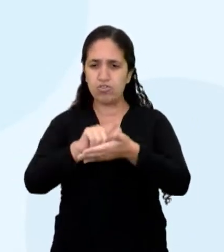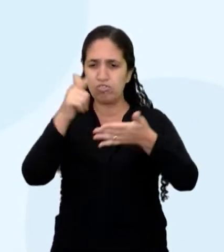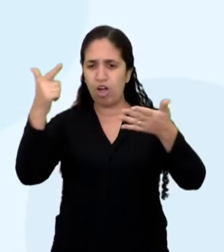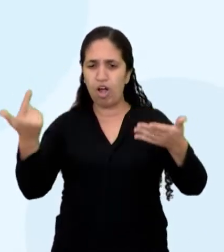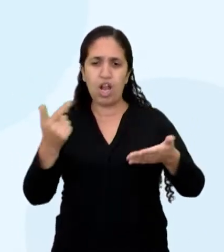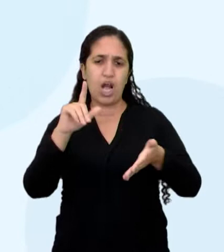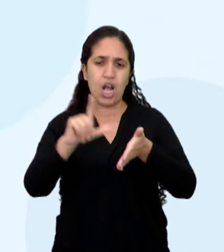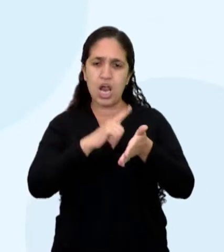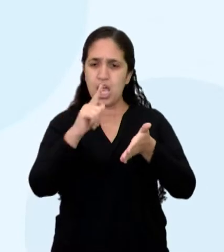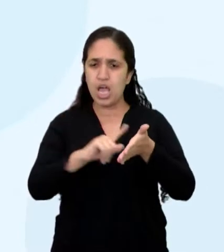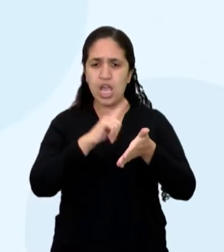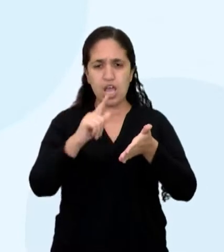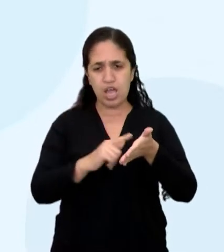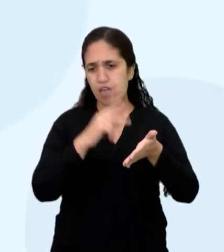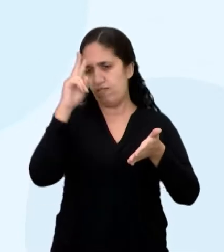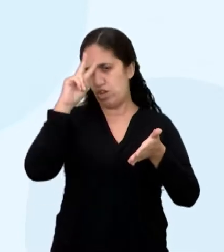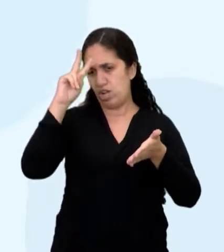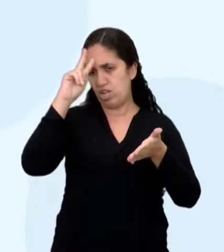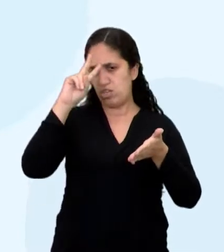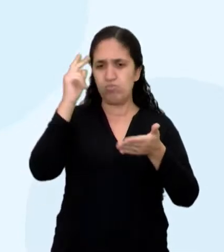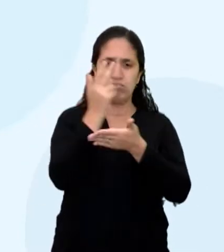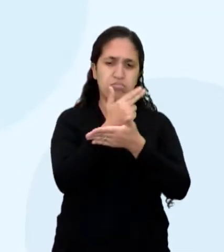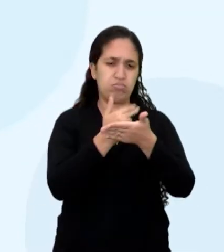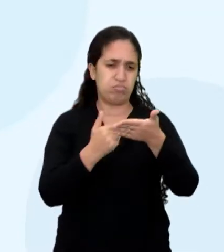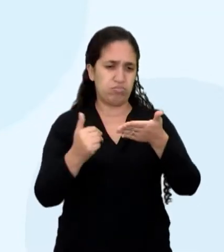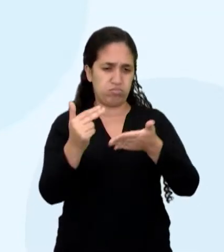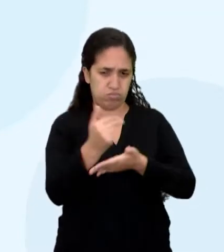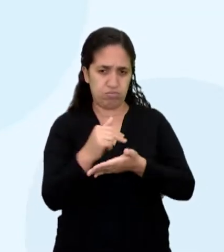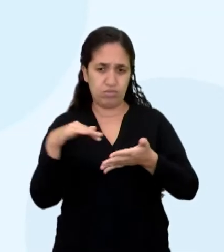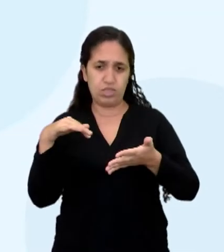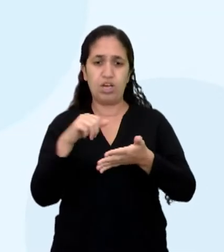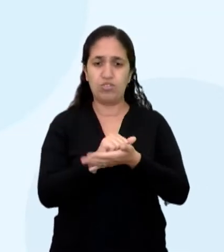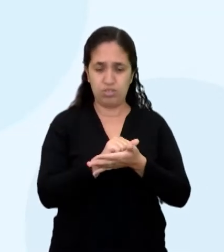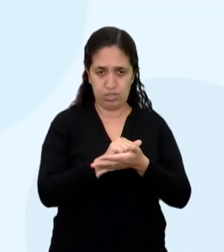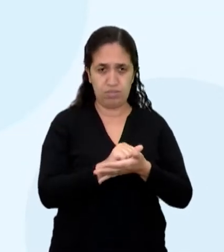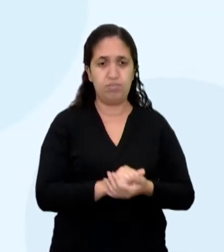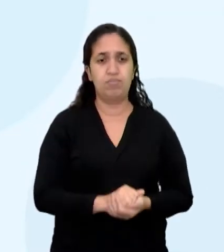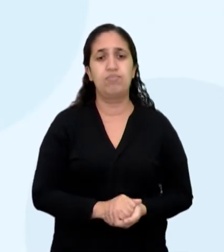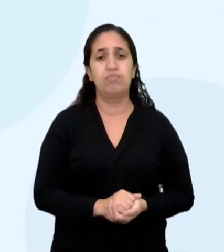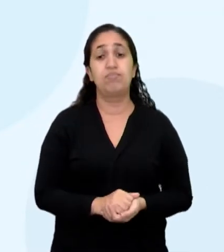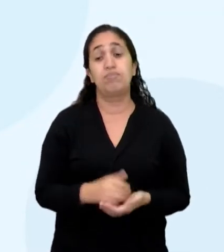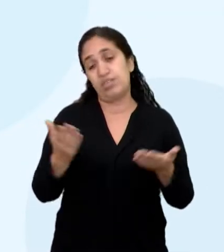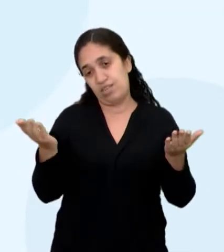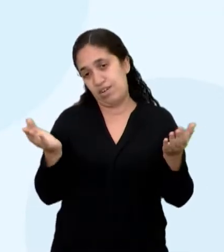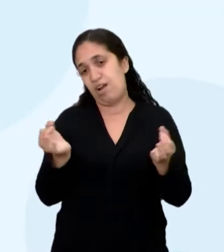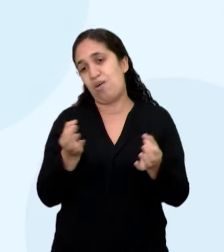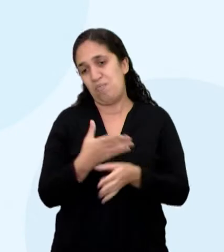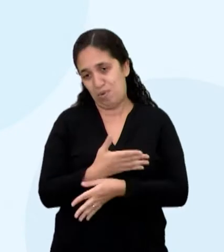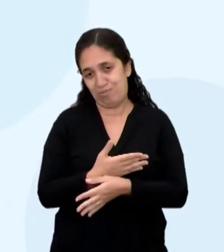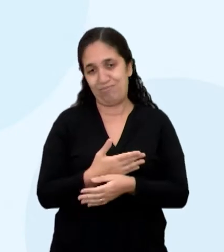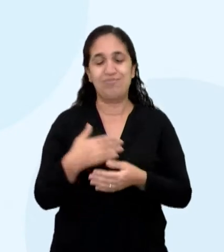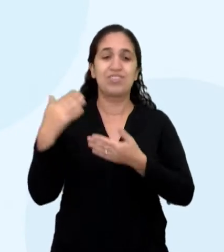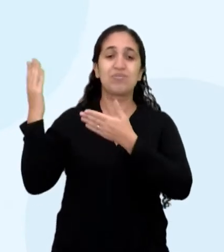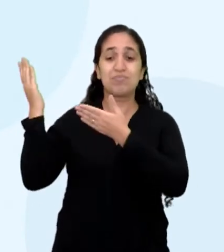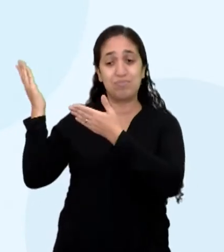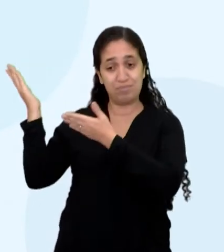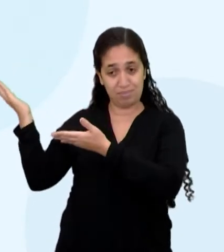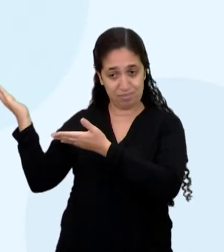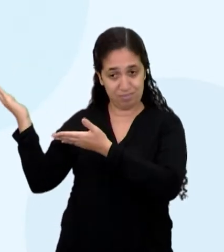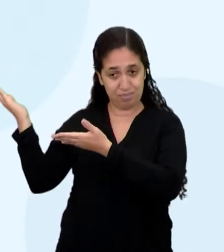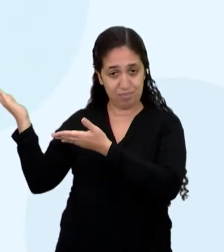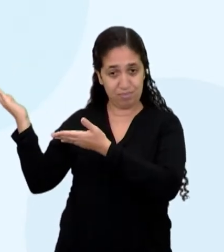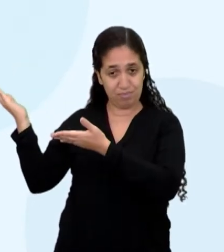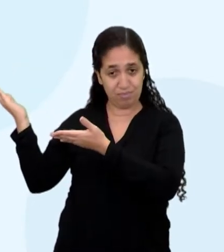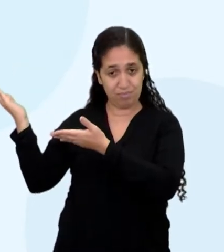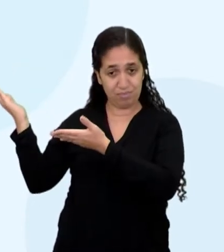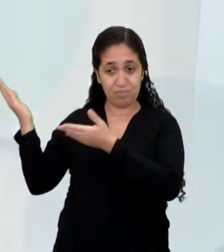os relatos e ilustrações que registraram o evento. E aí acabou, né? Então vamos mostrar aqui, ó. Então essa é a ideia do World Café,